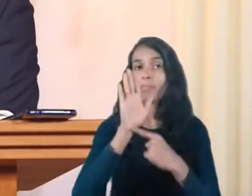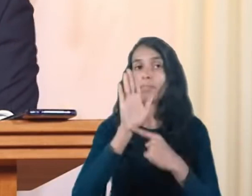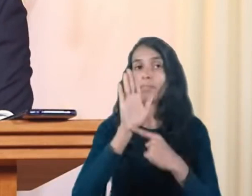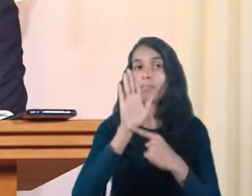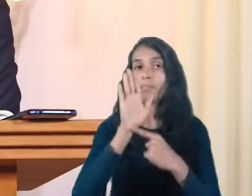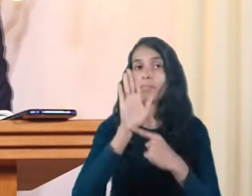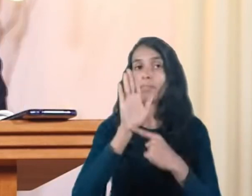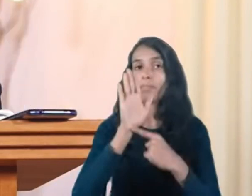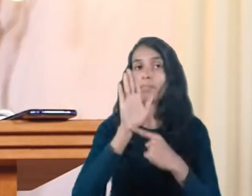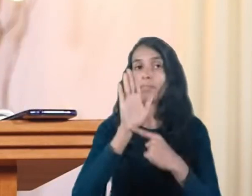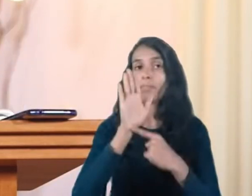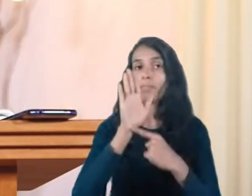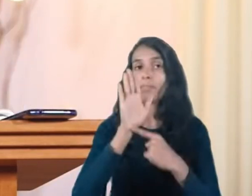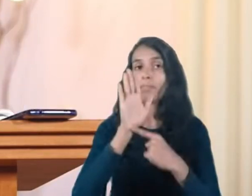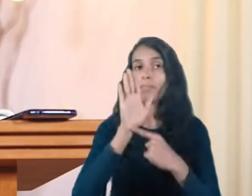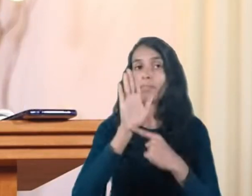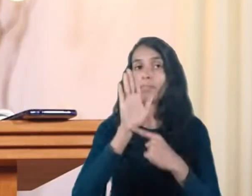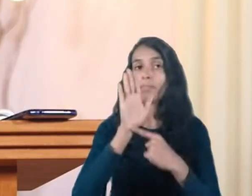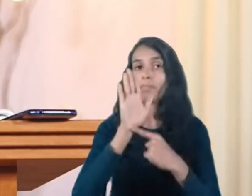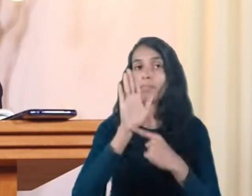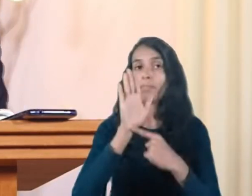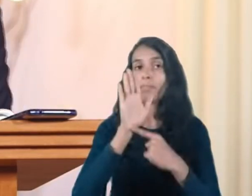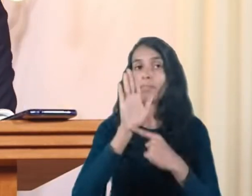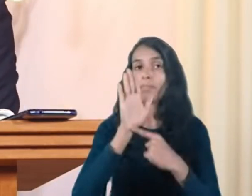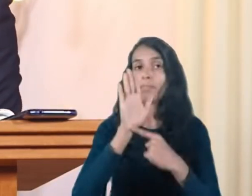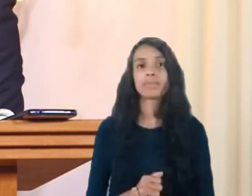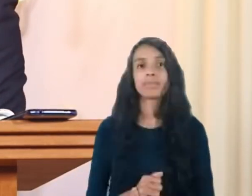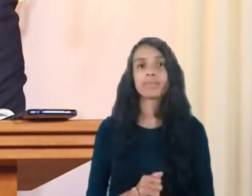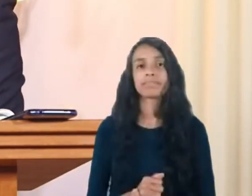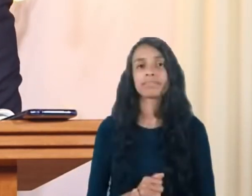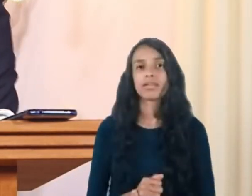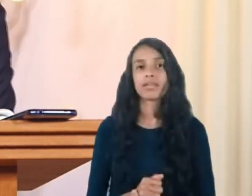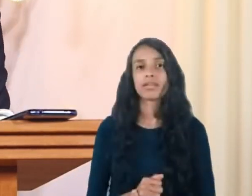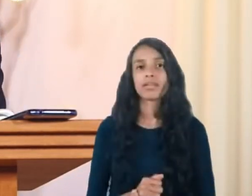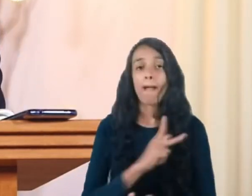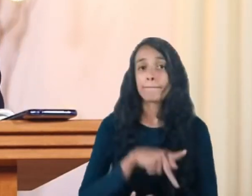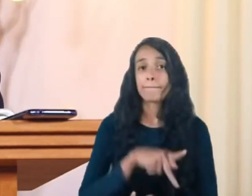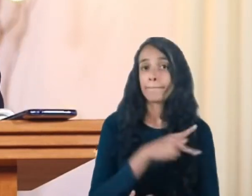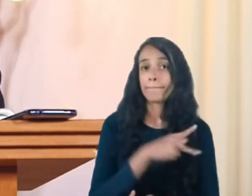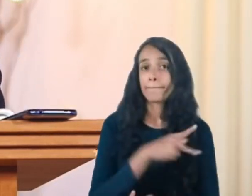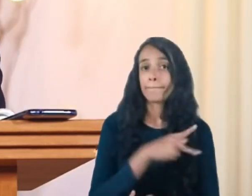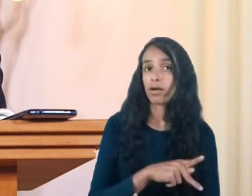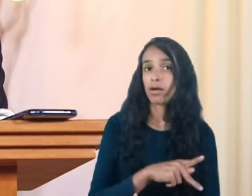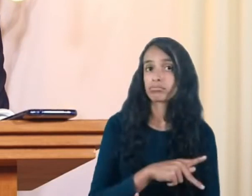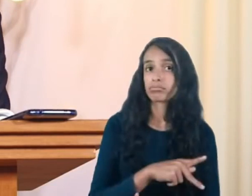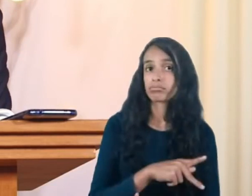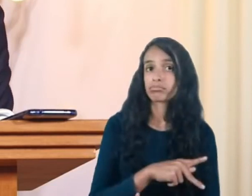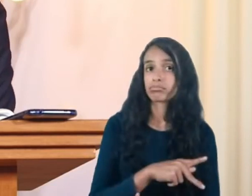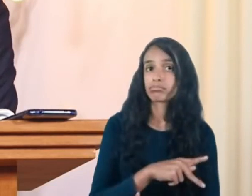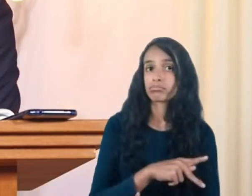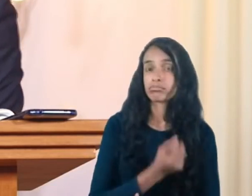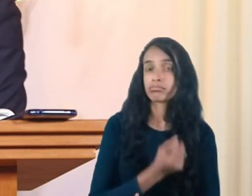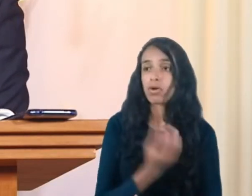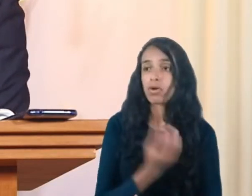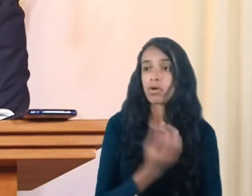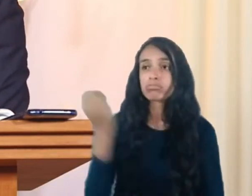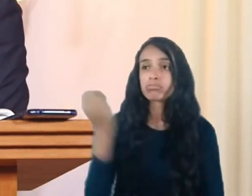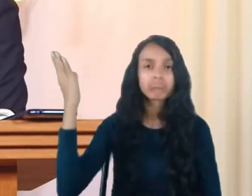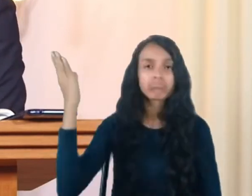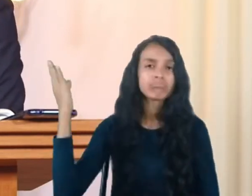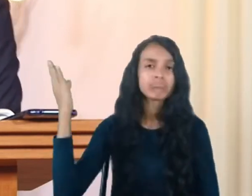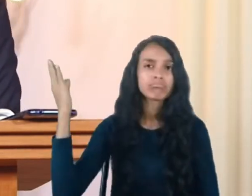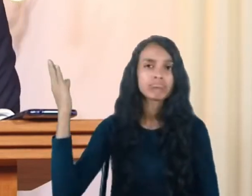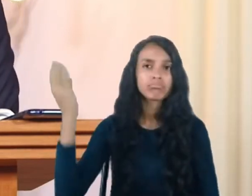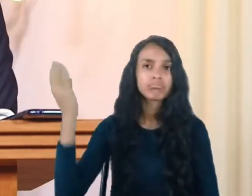e partiu Paulo e levaram o jovem vivo e ficaram não